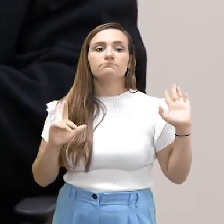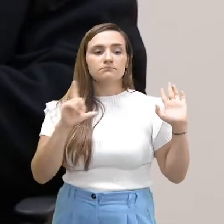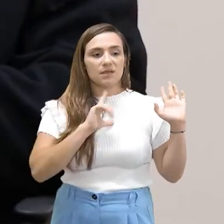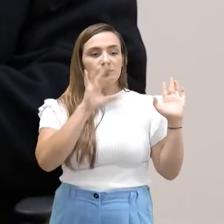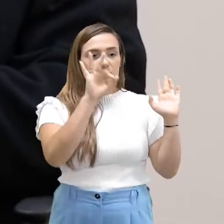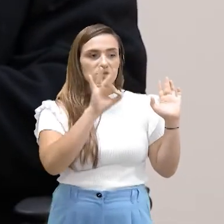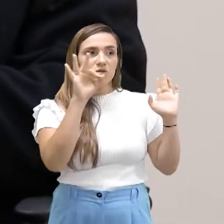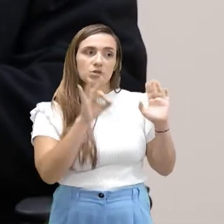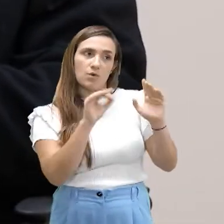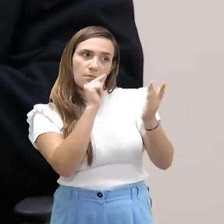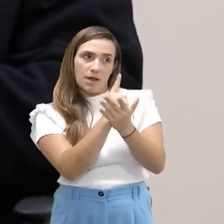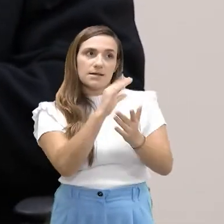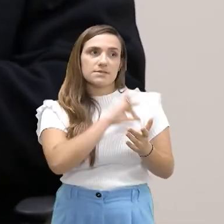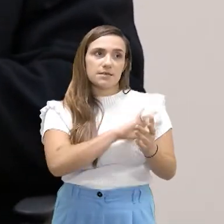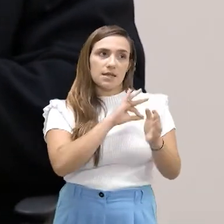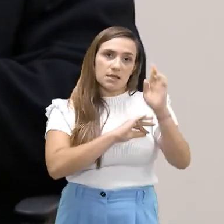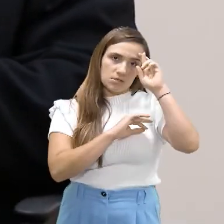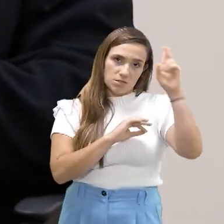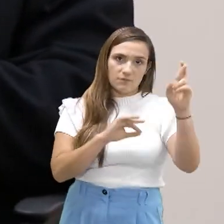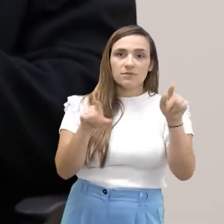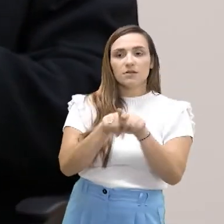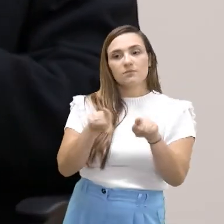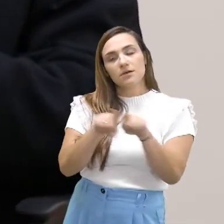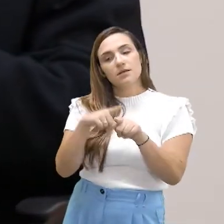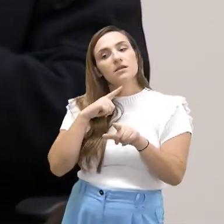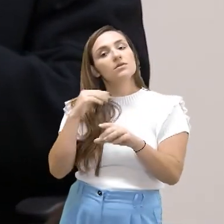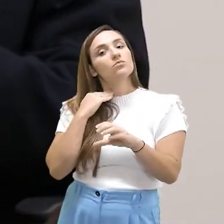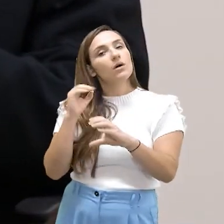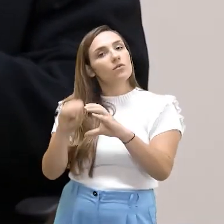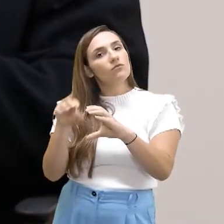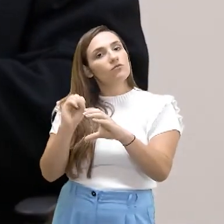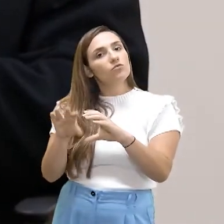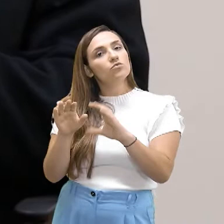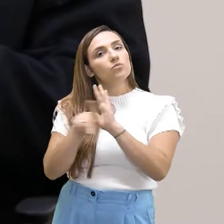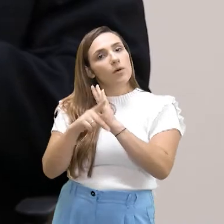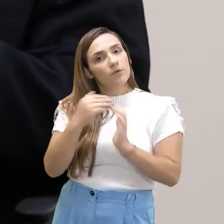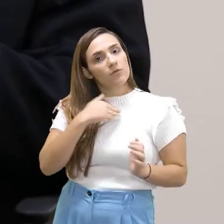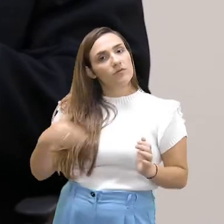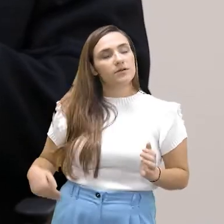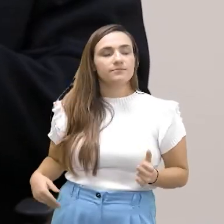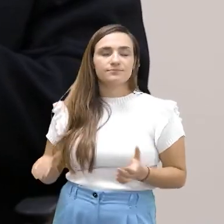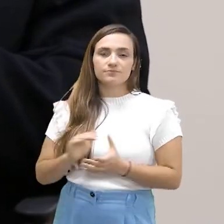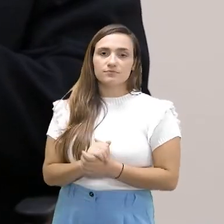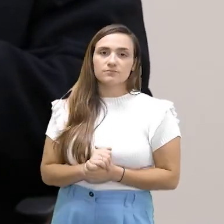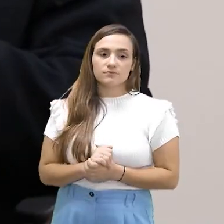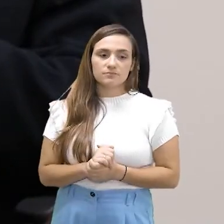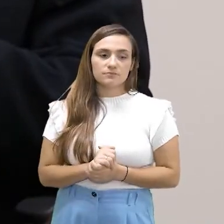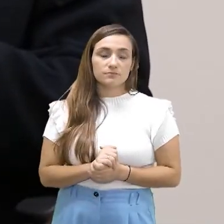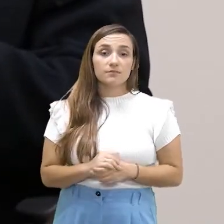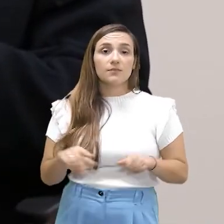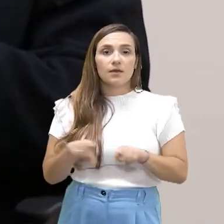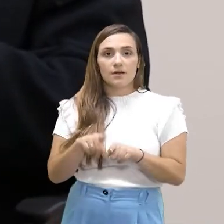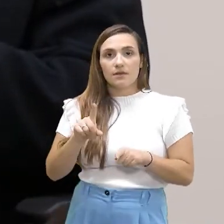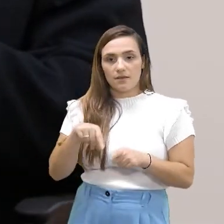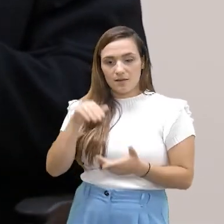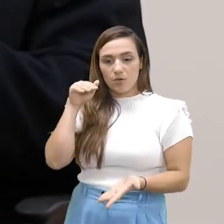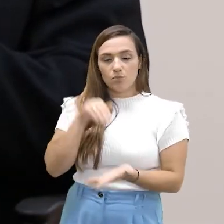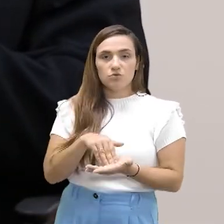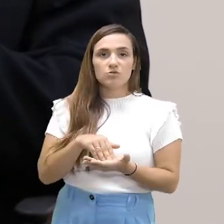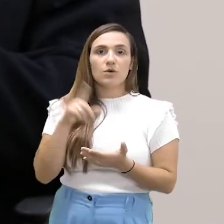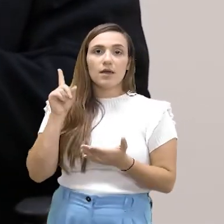um determinado percentual para o Poder Judiciário, chamado fundo, né? Agora, uma última modalidade de cartório, que é